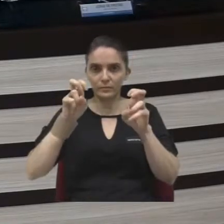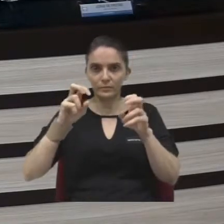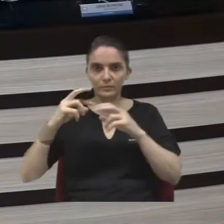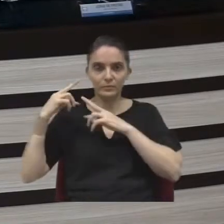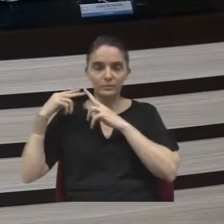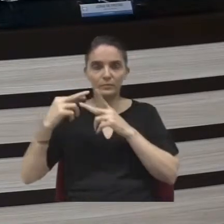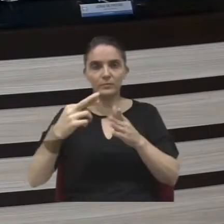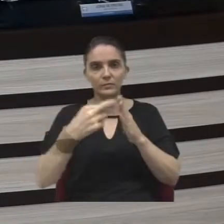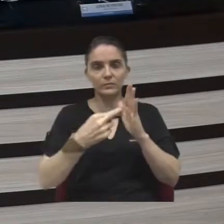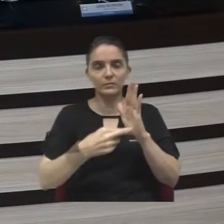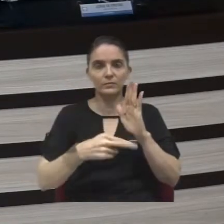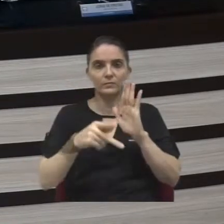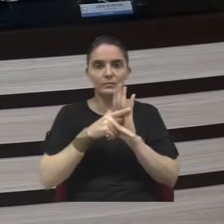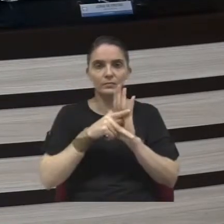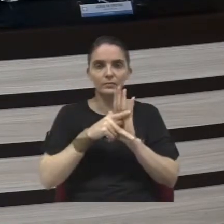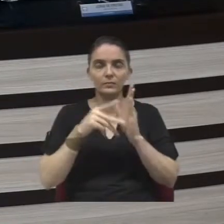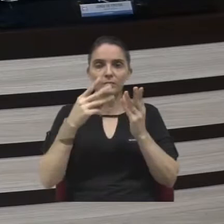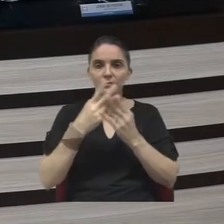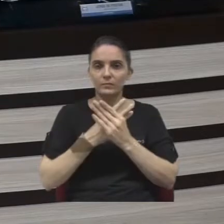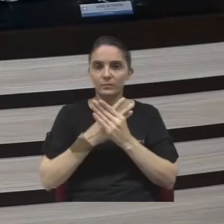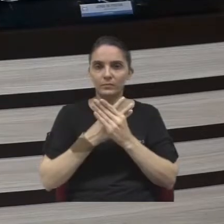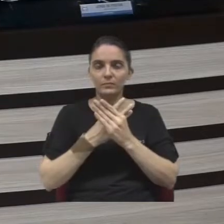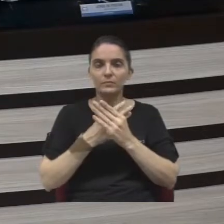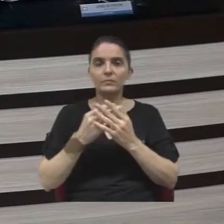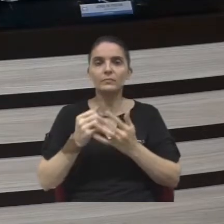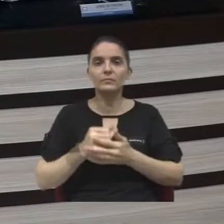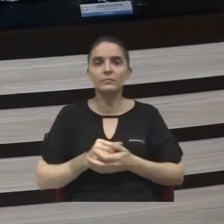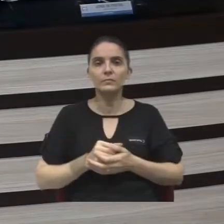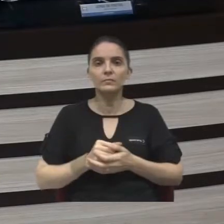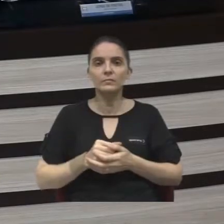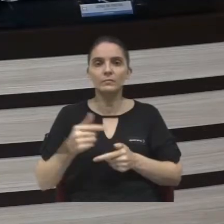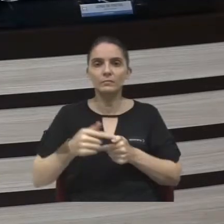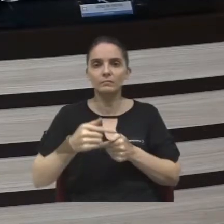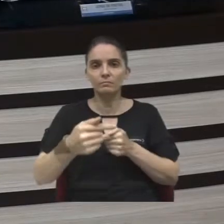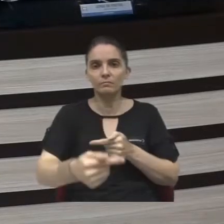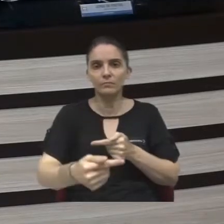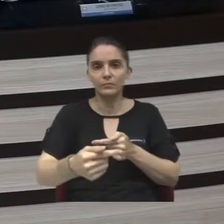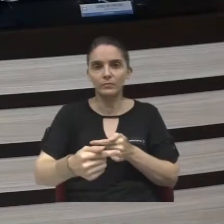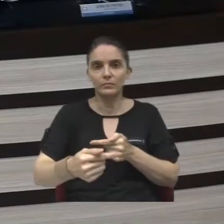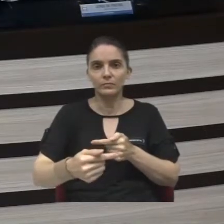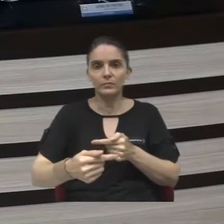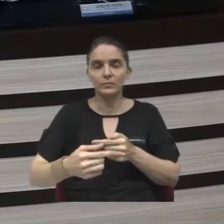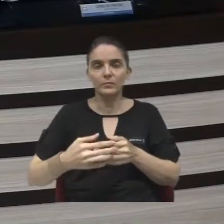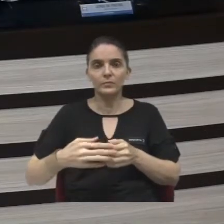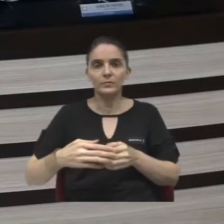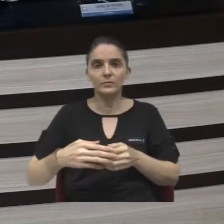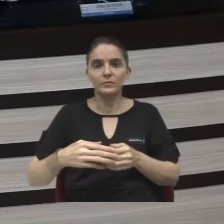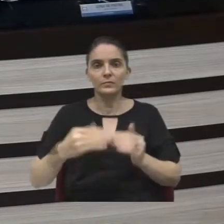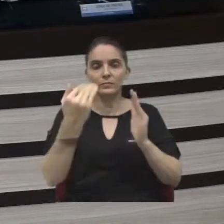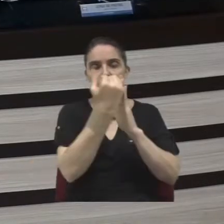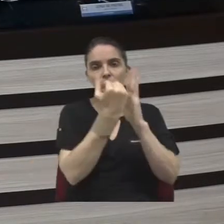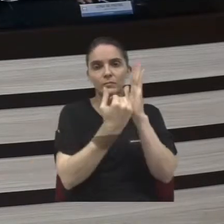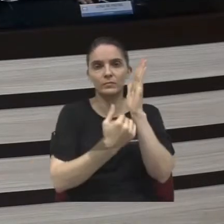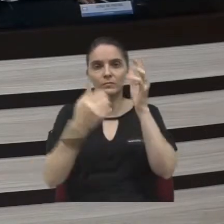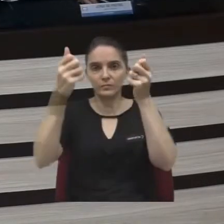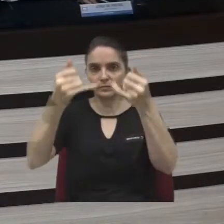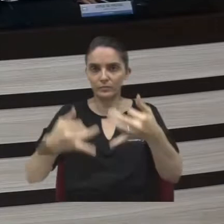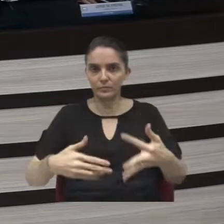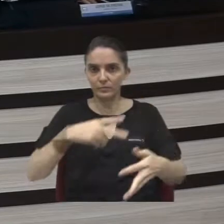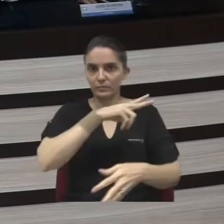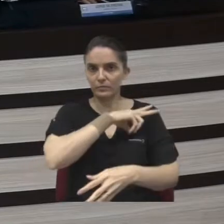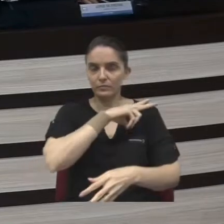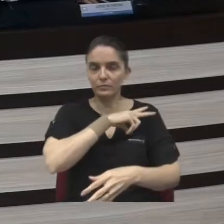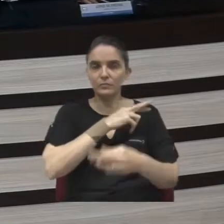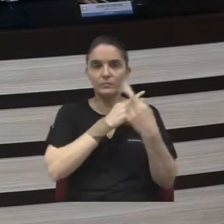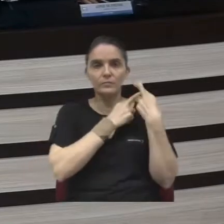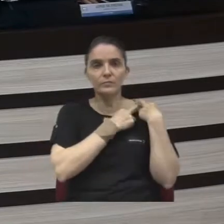Câmara Municipal de Limeira no que tange à prorrogação da sessão para a ordem do dia e explicações pessoais. Autoria, vereador